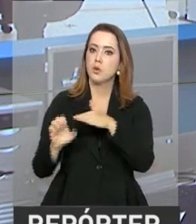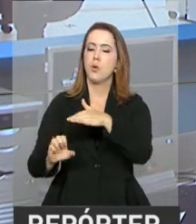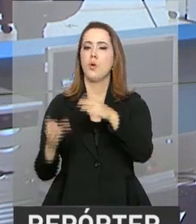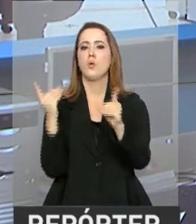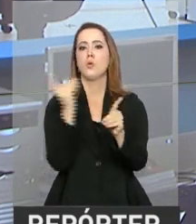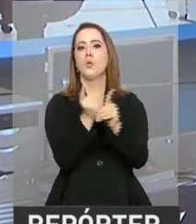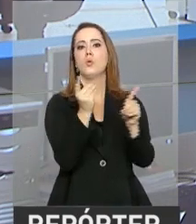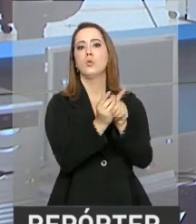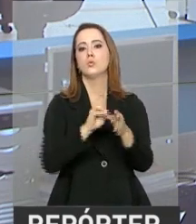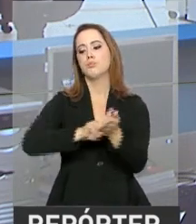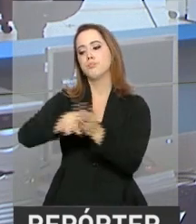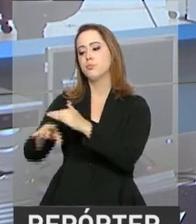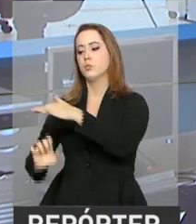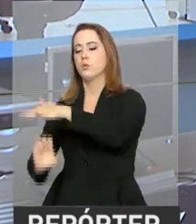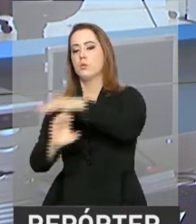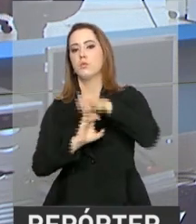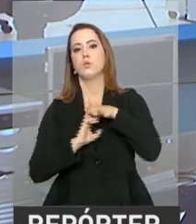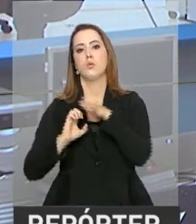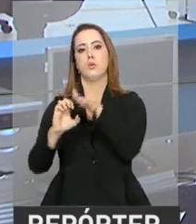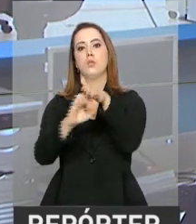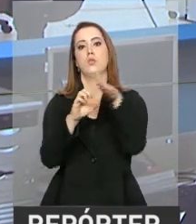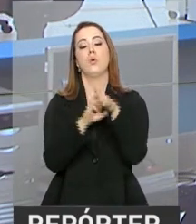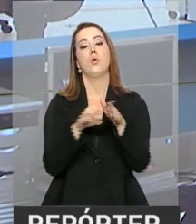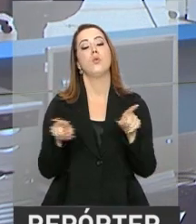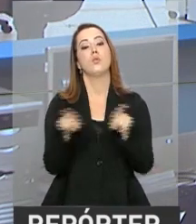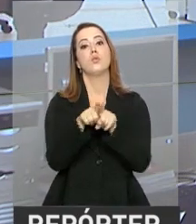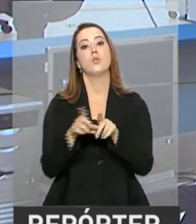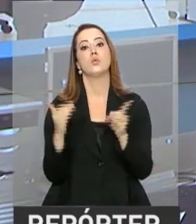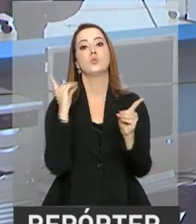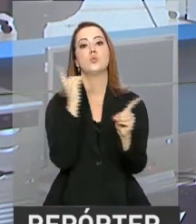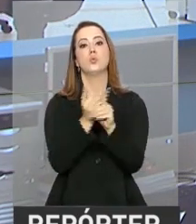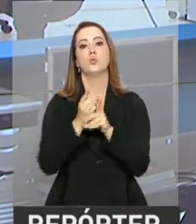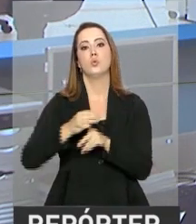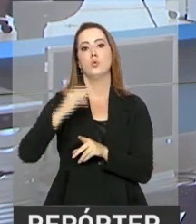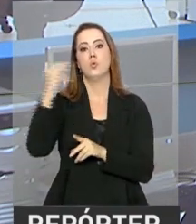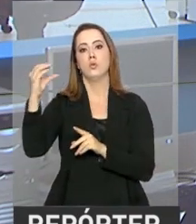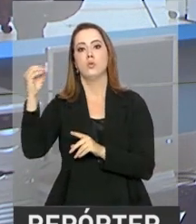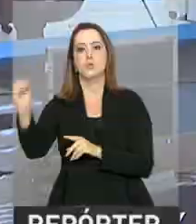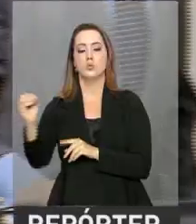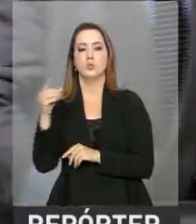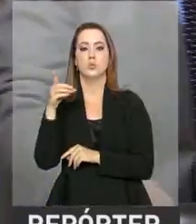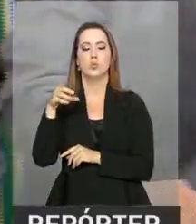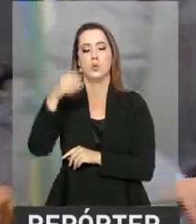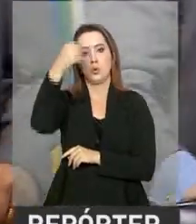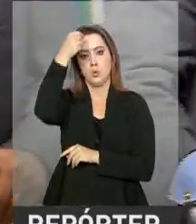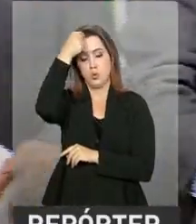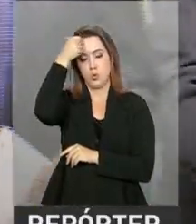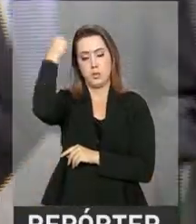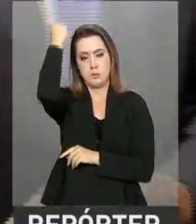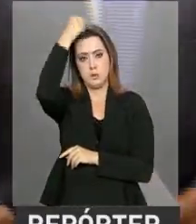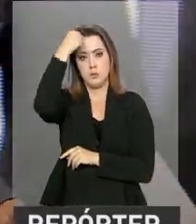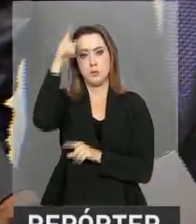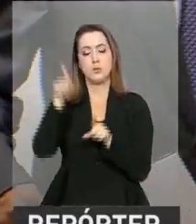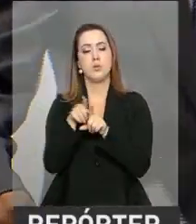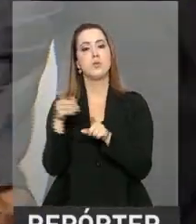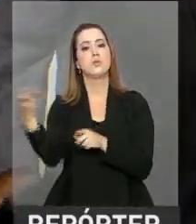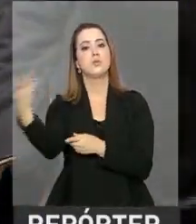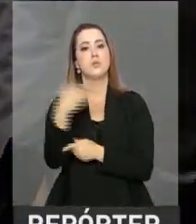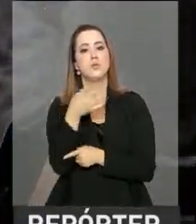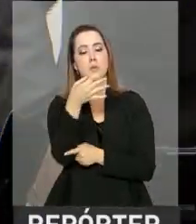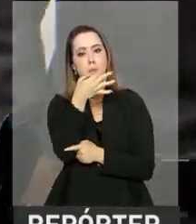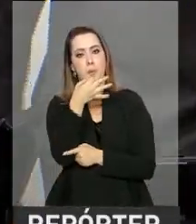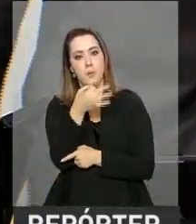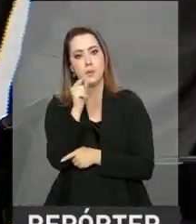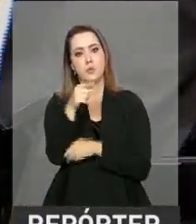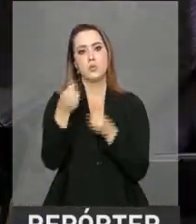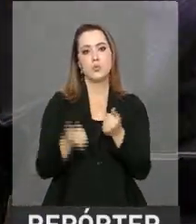o presidente Michel Temer recebeu representantes da região centro-oeste do Espírito Santo. Michel Temer recebeu sugestões para fortalecer e